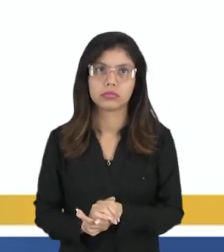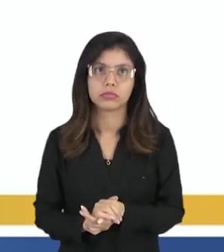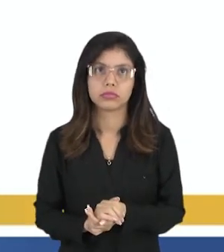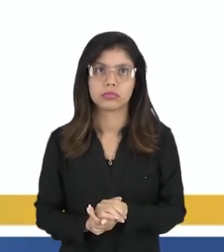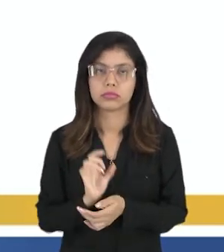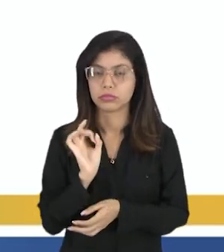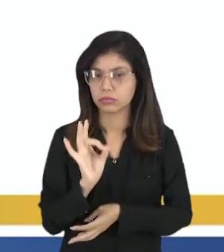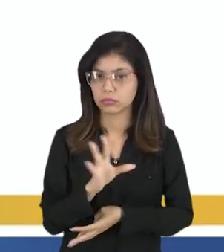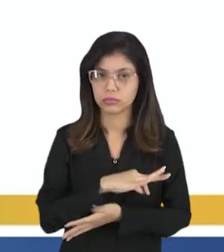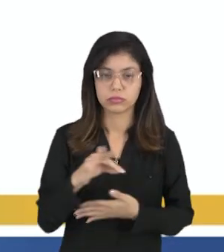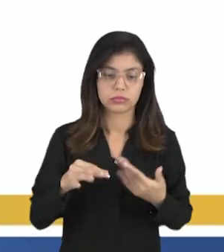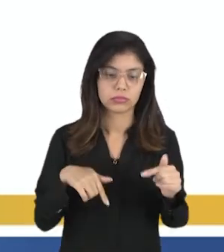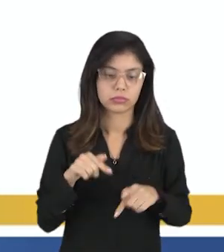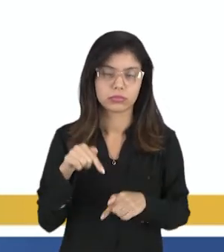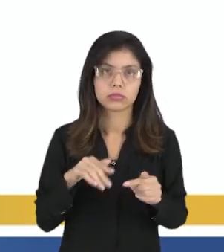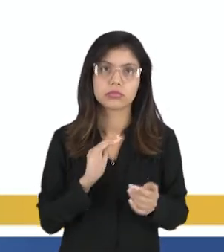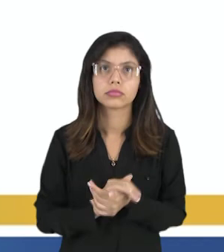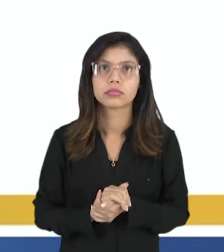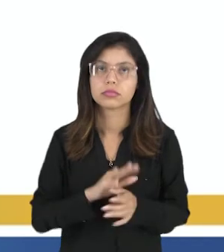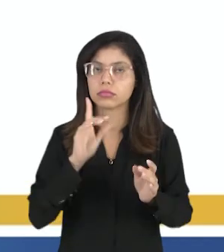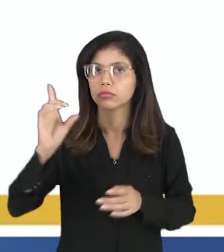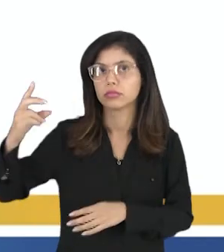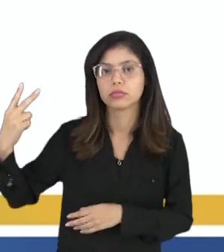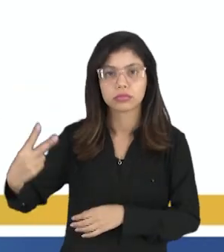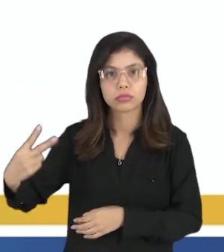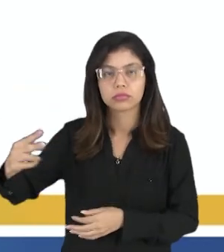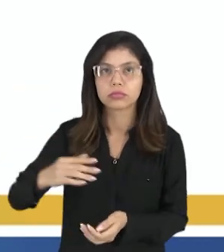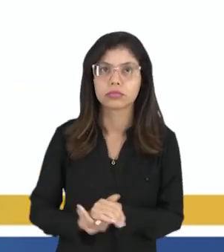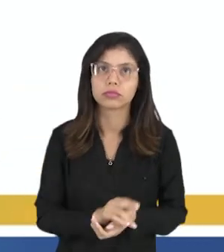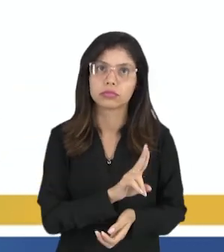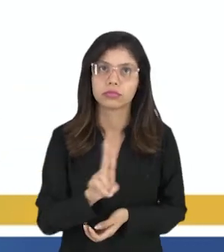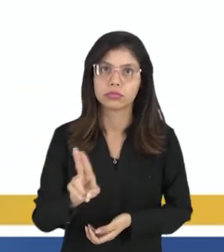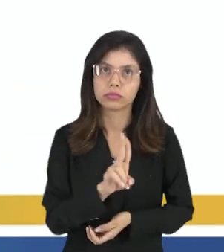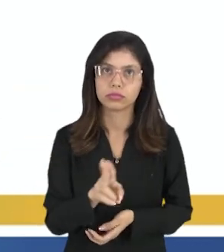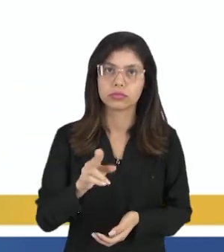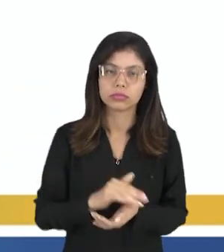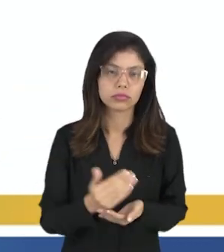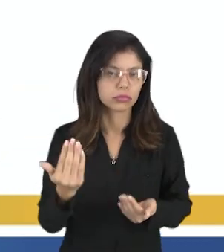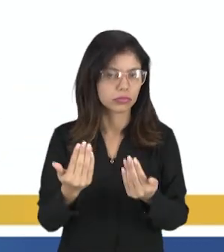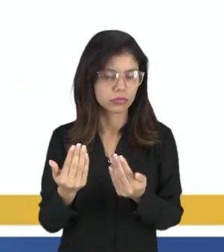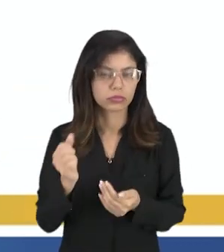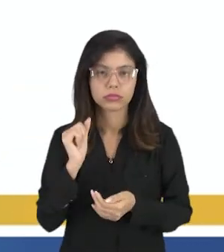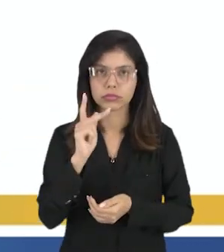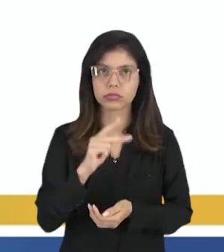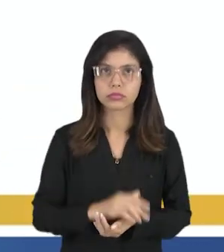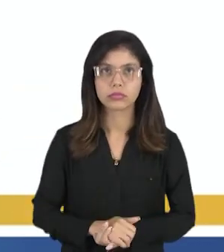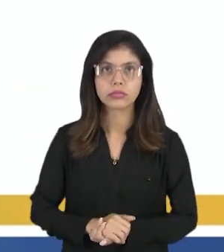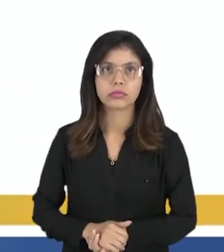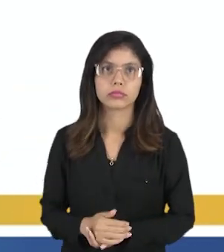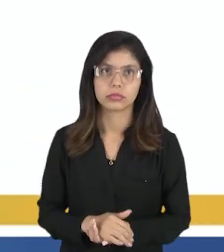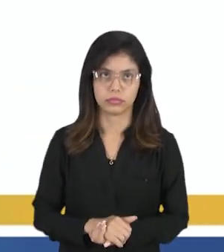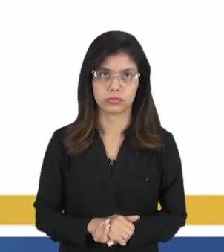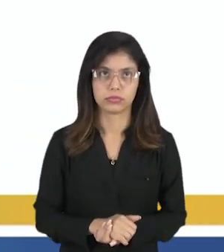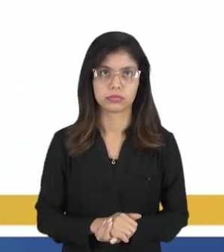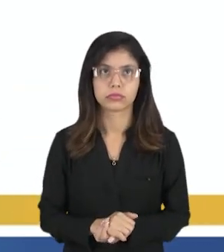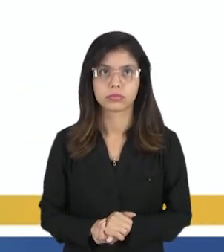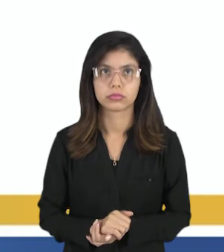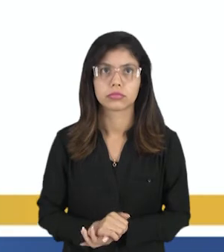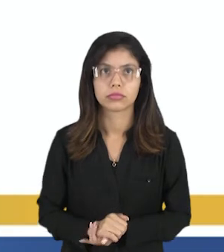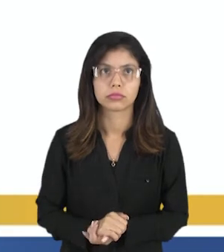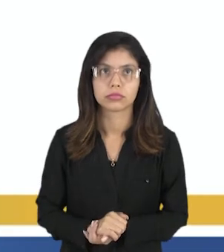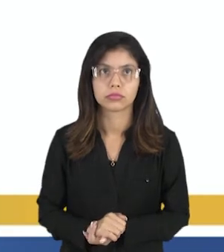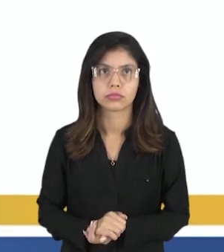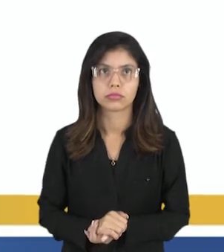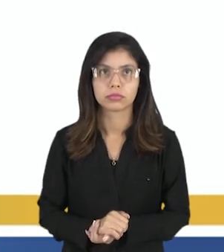compostas e somente elemento químico. E aqui o lado, o nome que a gente vai estar associando, ok? Então, vamos iniciar pelo